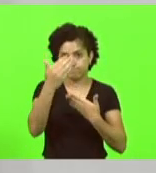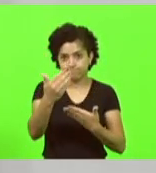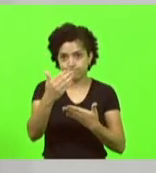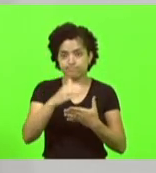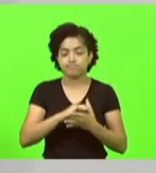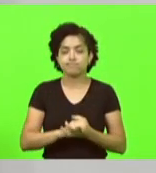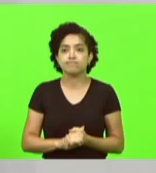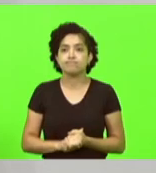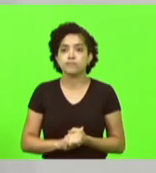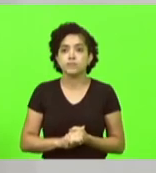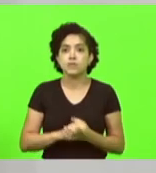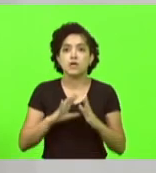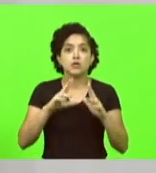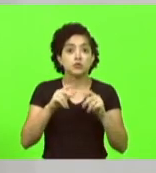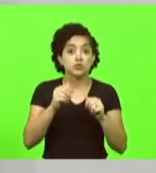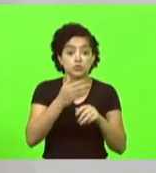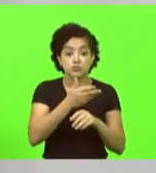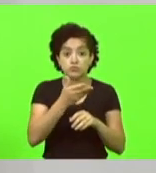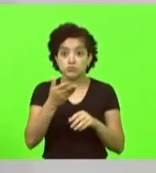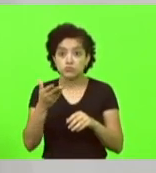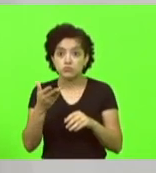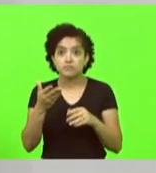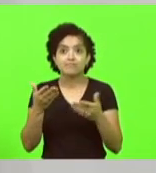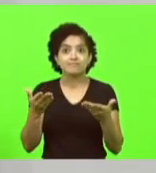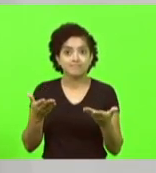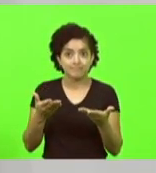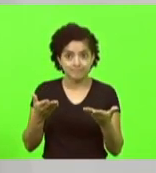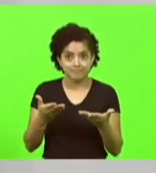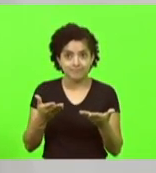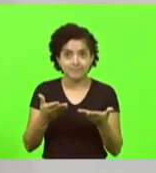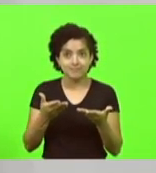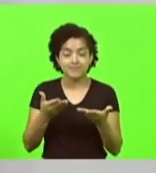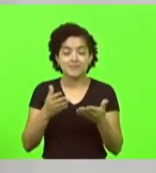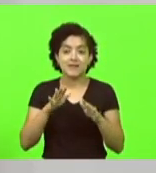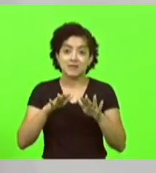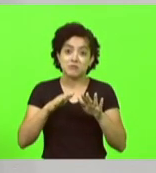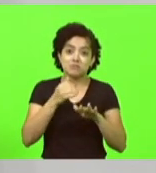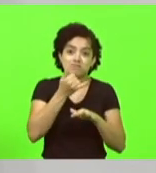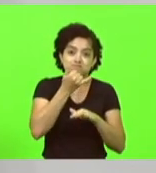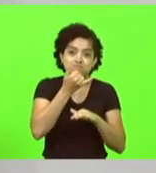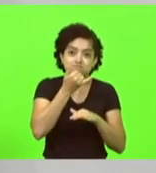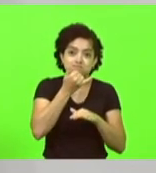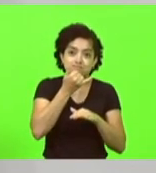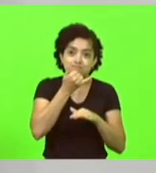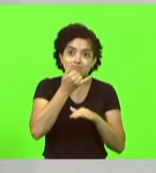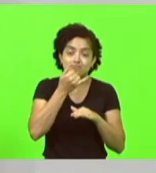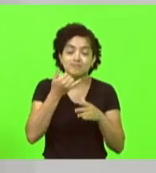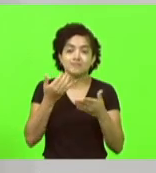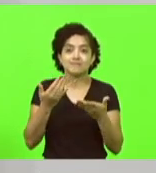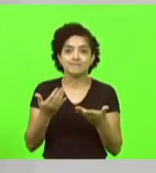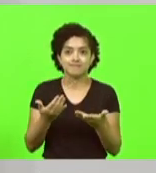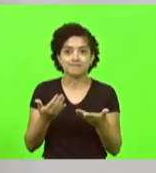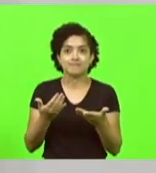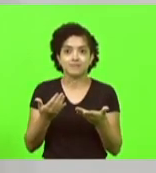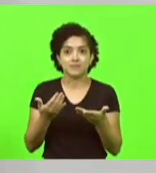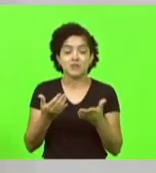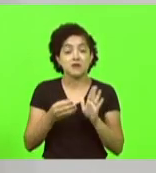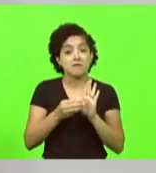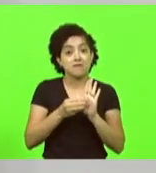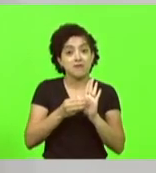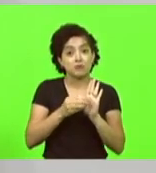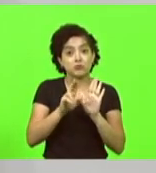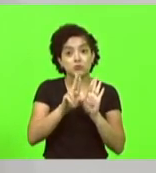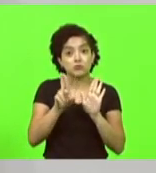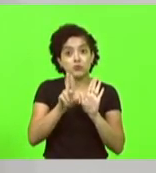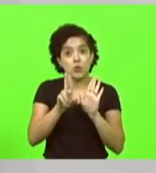Obrigado a todos. Acho que cometi mais uma falha. Me chega aqui também que faltou